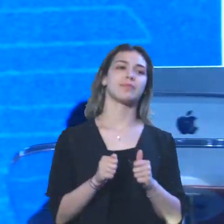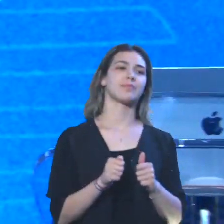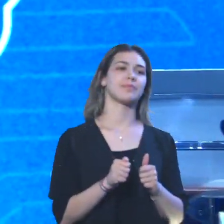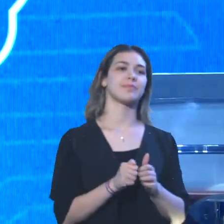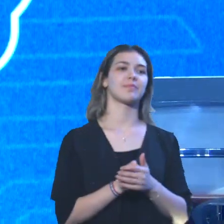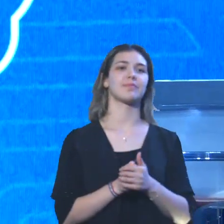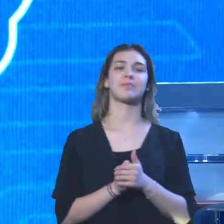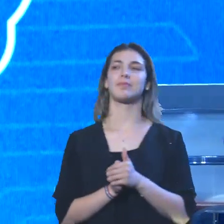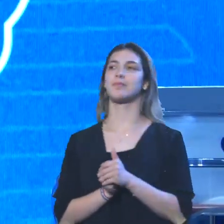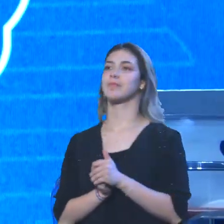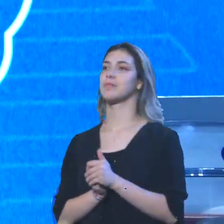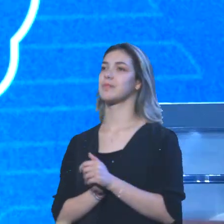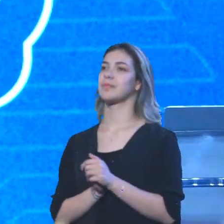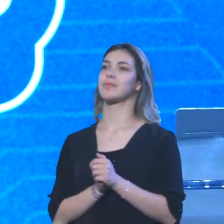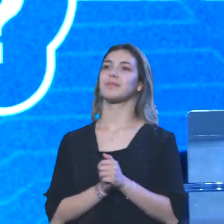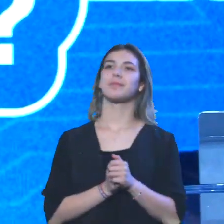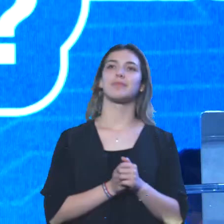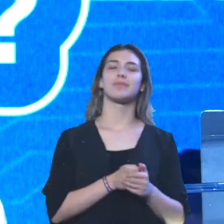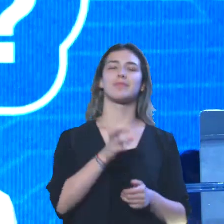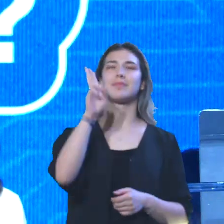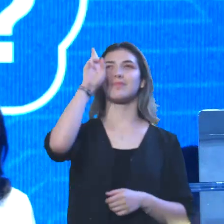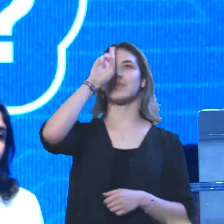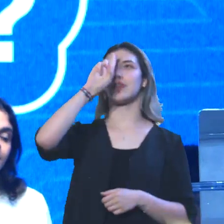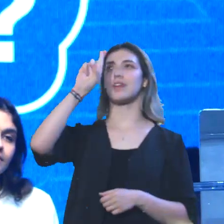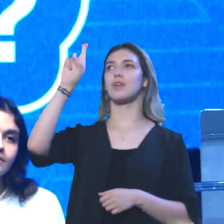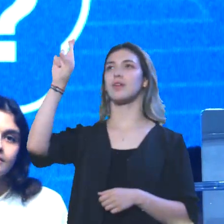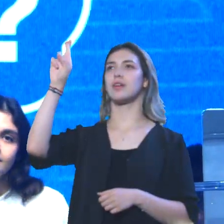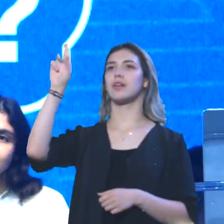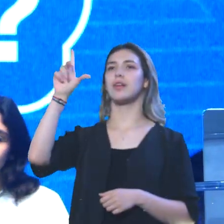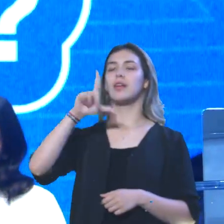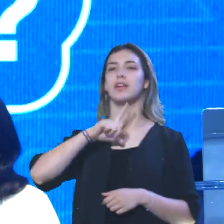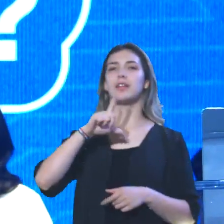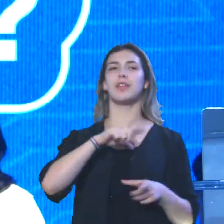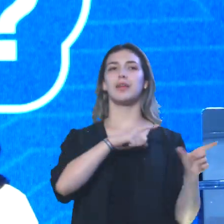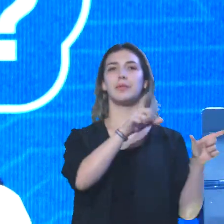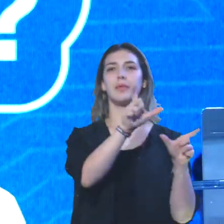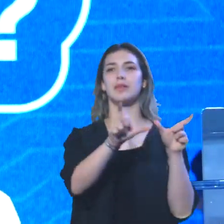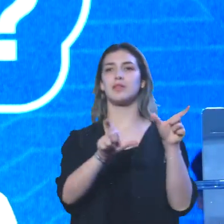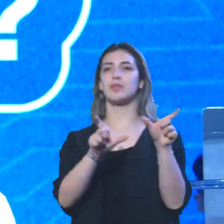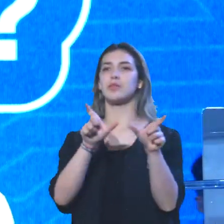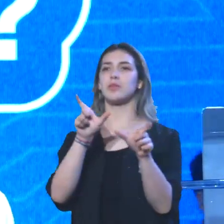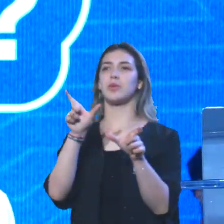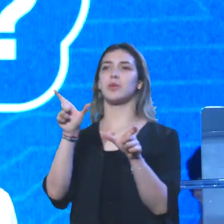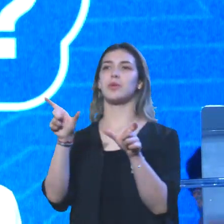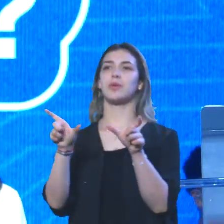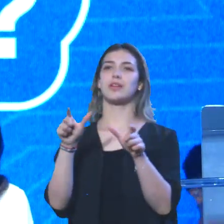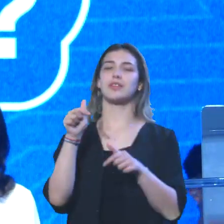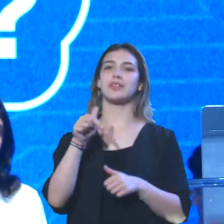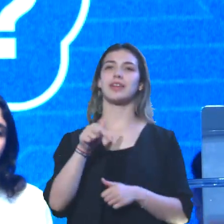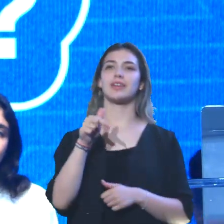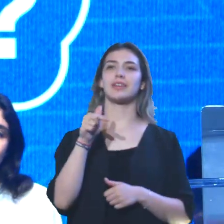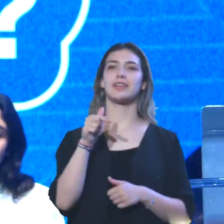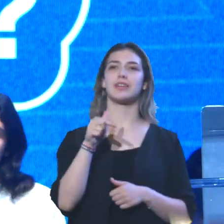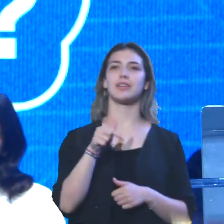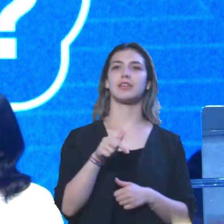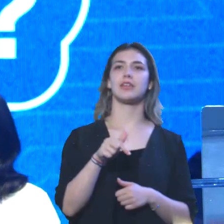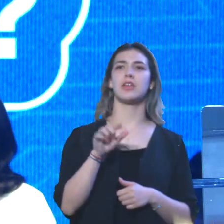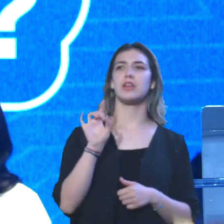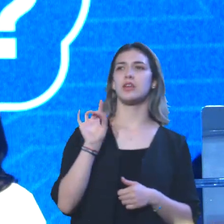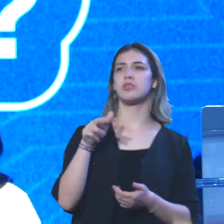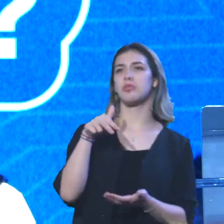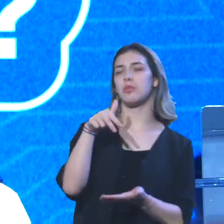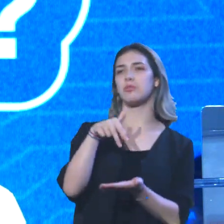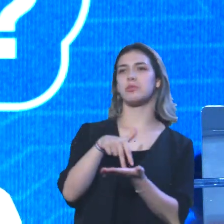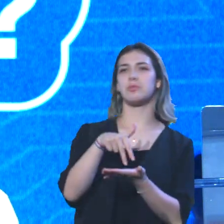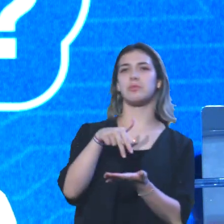Senhor, existem pessoas aqui que não querem apenas um símbolo, Jesus, de ficar de pé, repetir